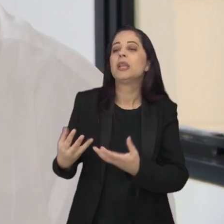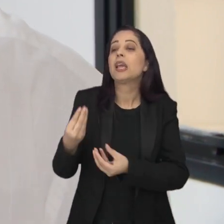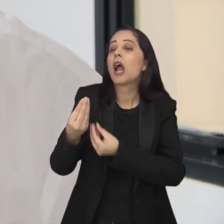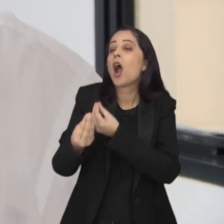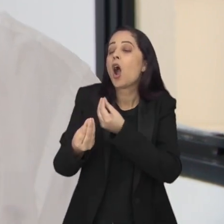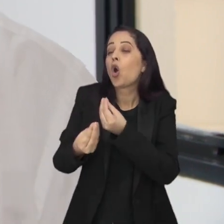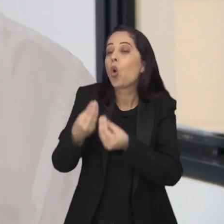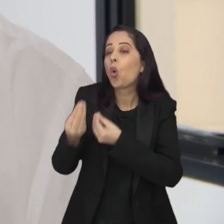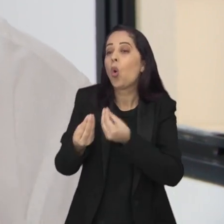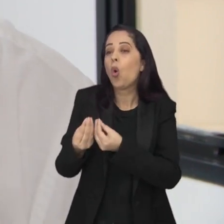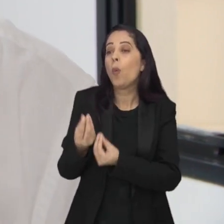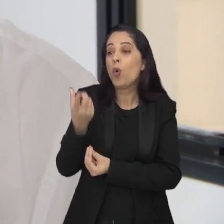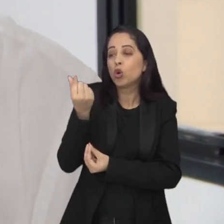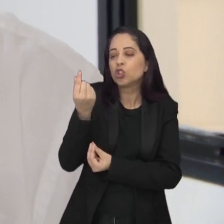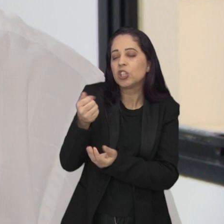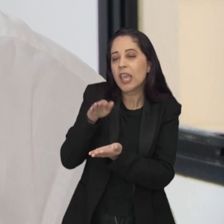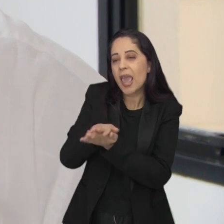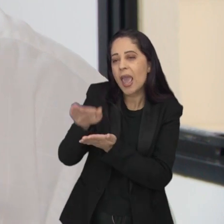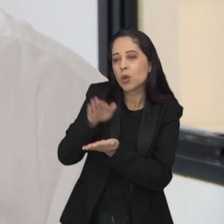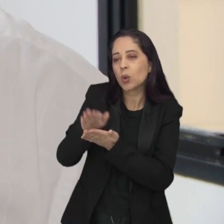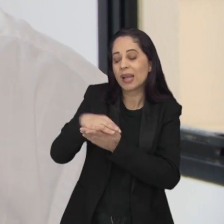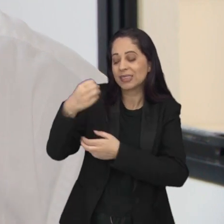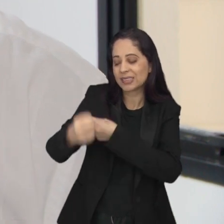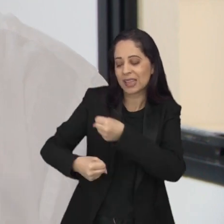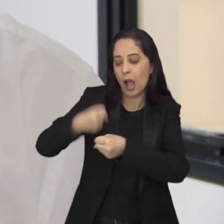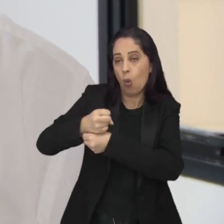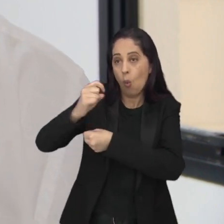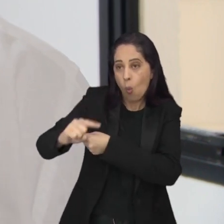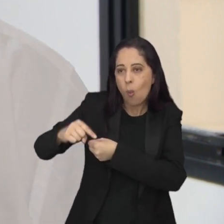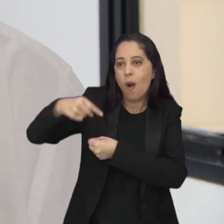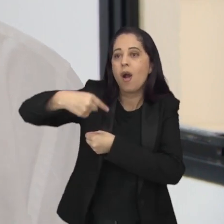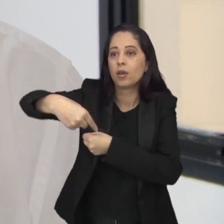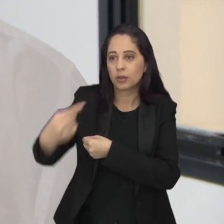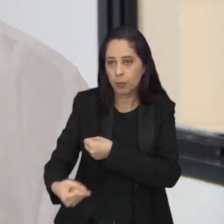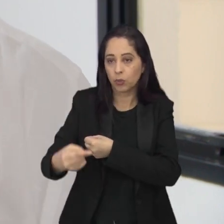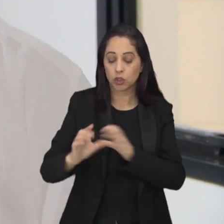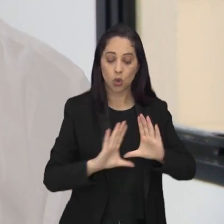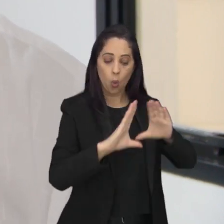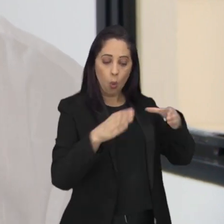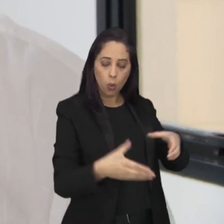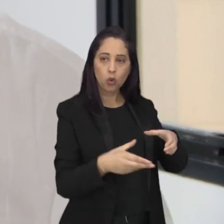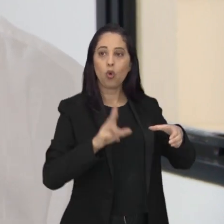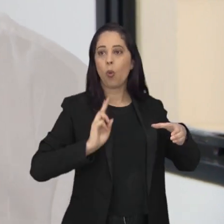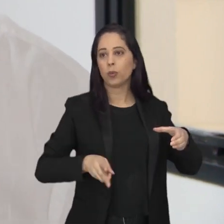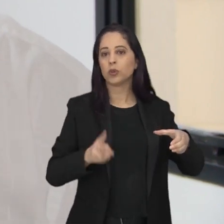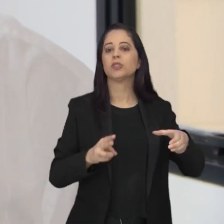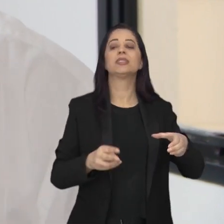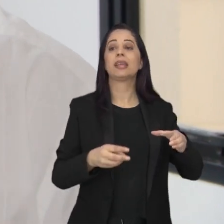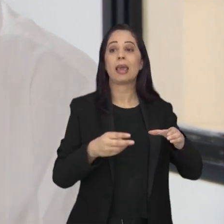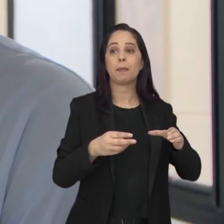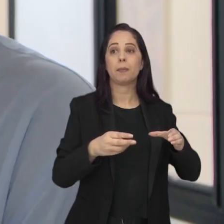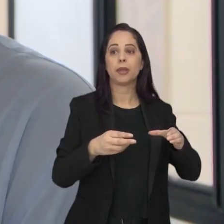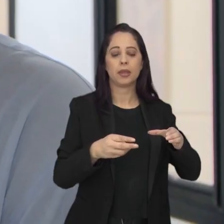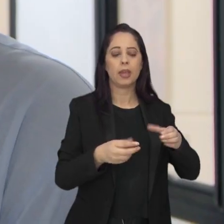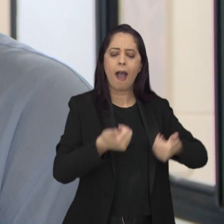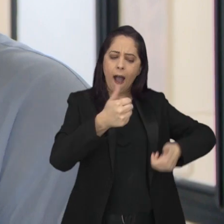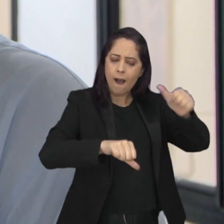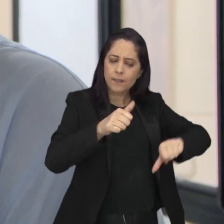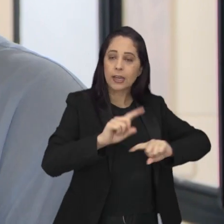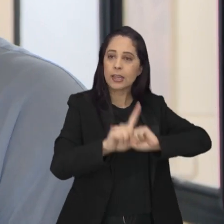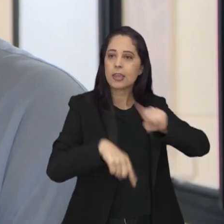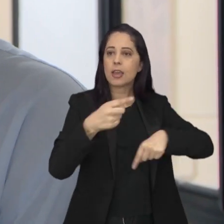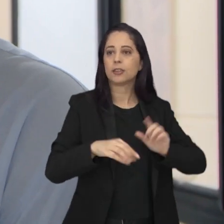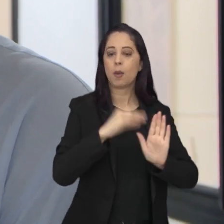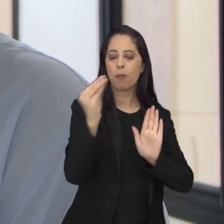do município para o ano seguinte. A Comissão de Economia dá o parecer nessas 2 leis especificamente.